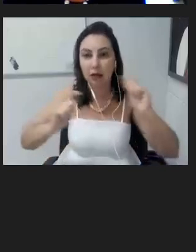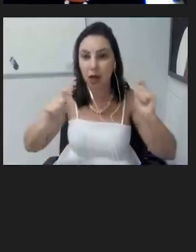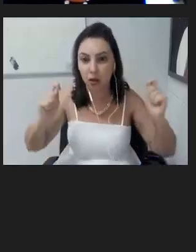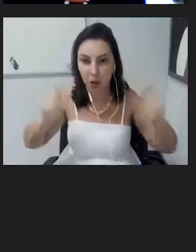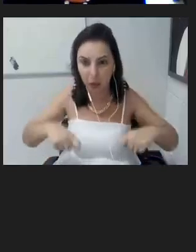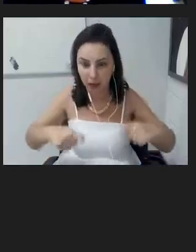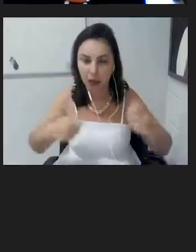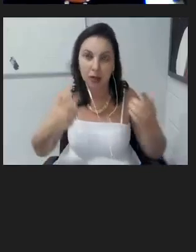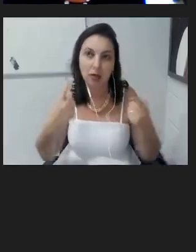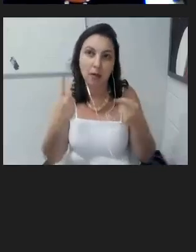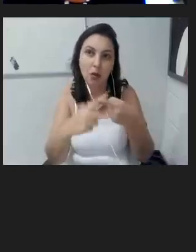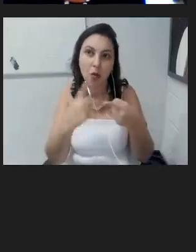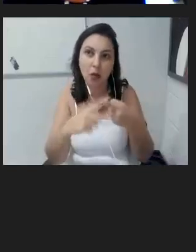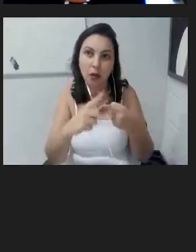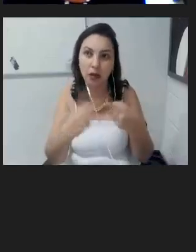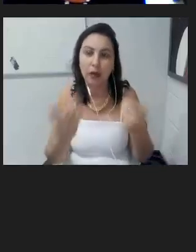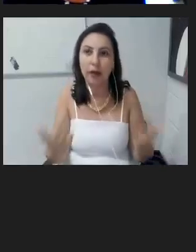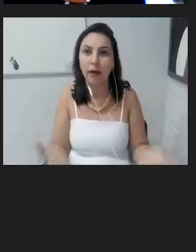Porque